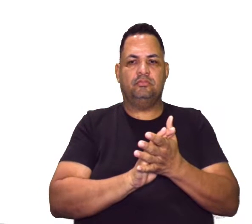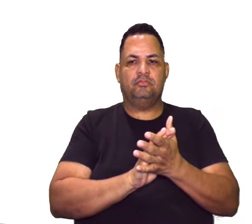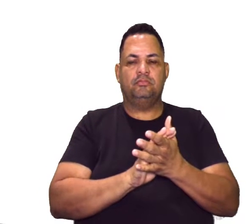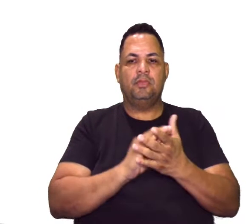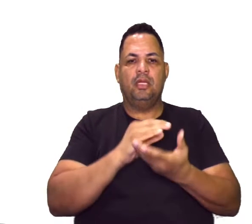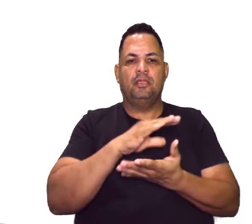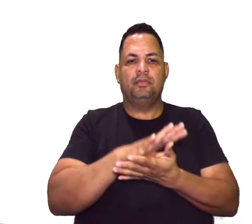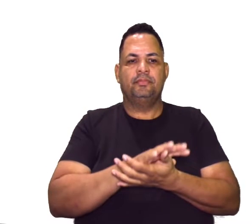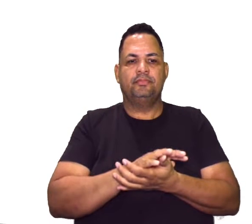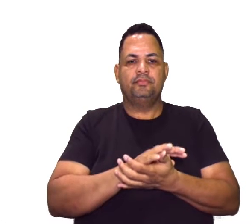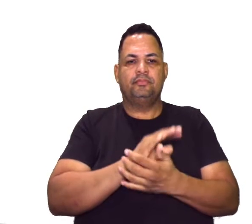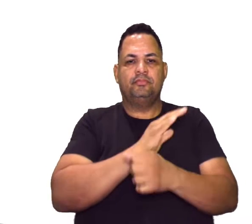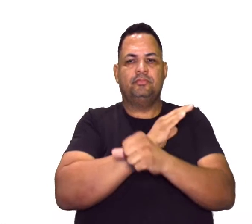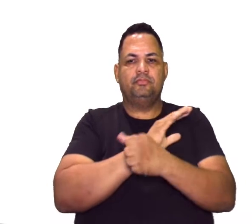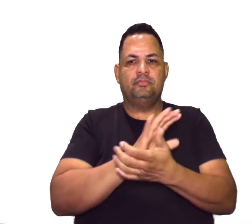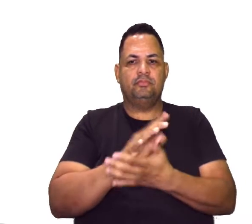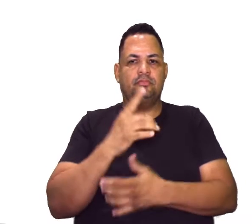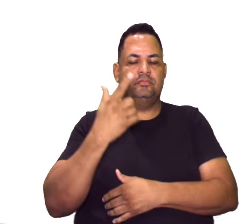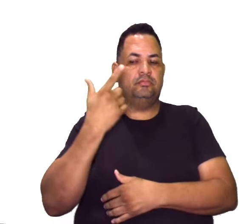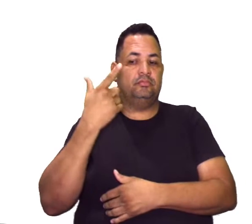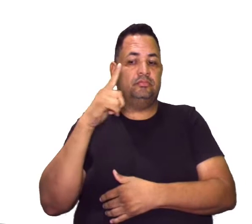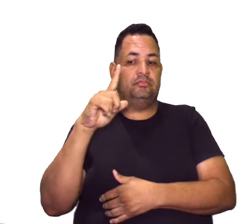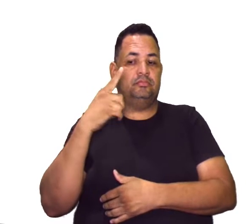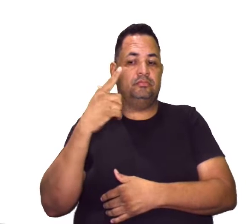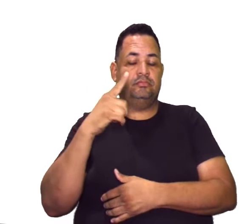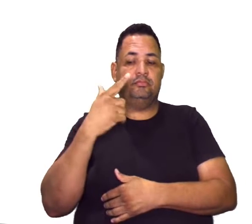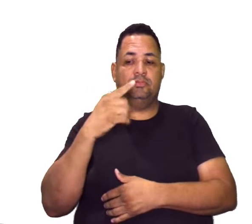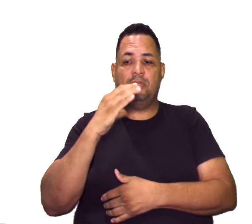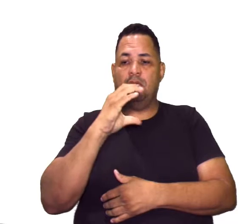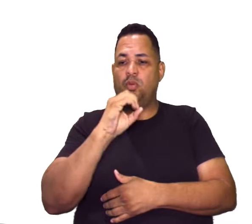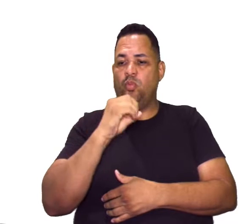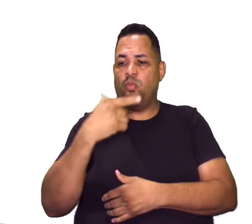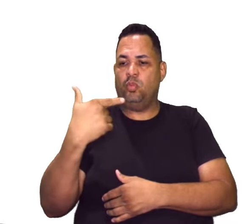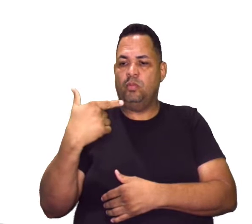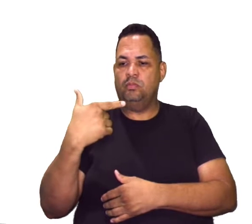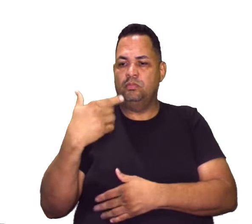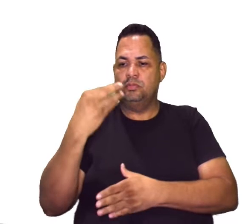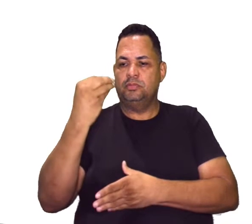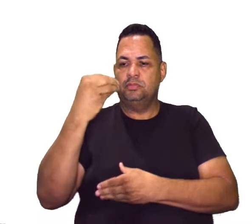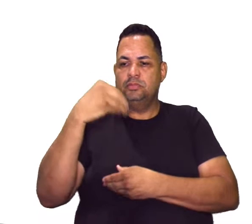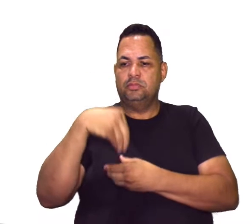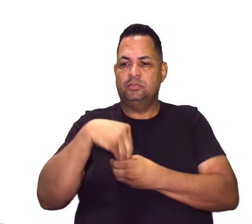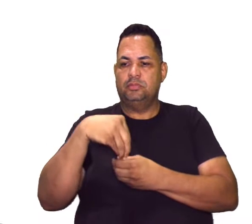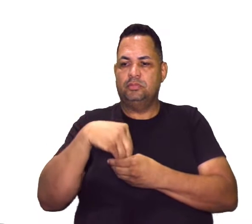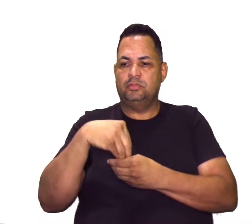isto é, quando ele não tem oxigênio no composto,